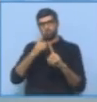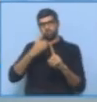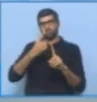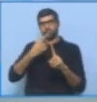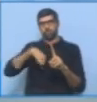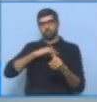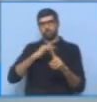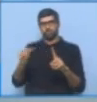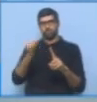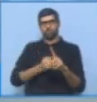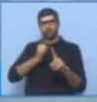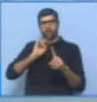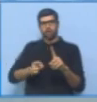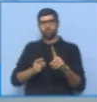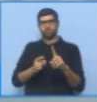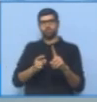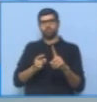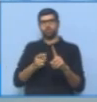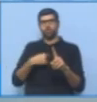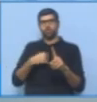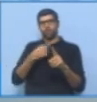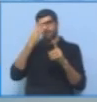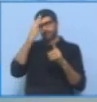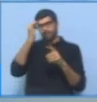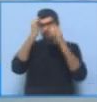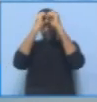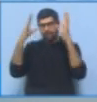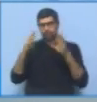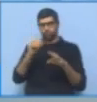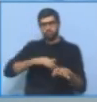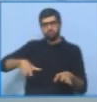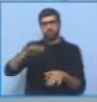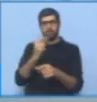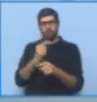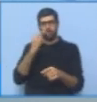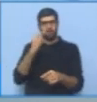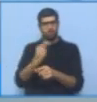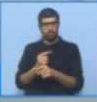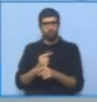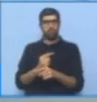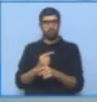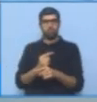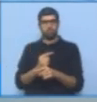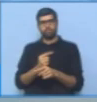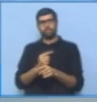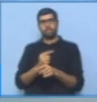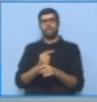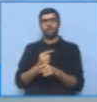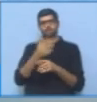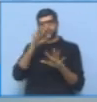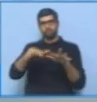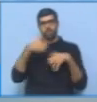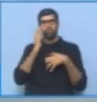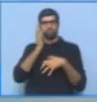quisemos trazer foi exatamente o conceito de um espaço que continua a ser um espaço identificado como um